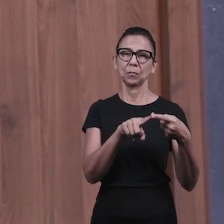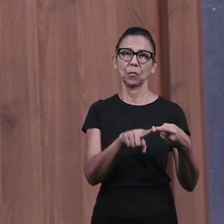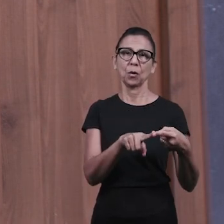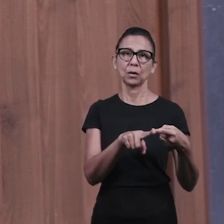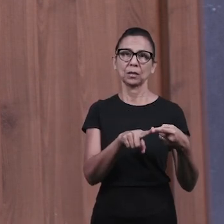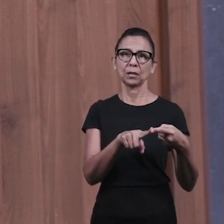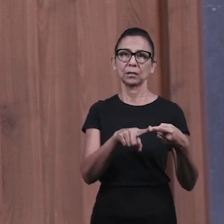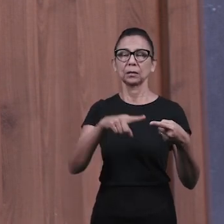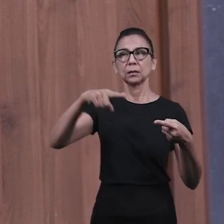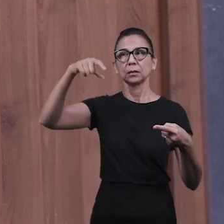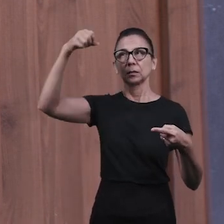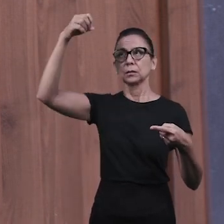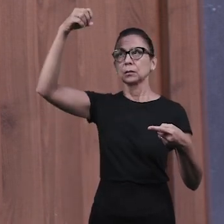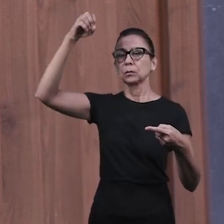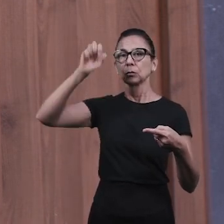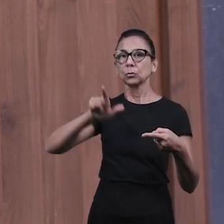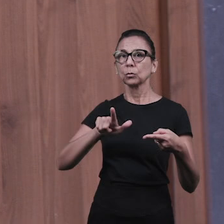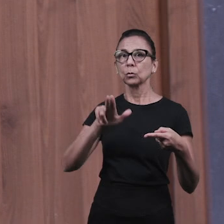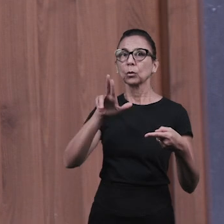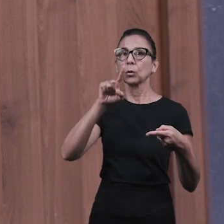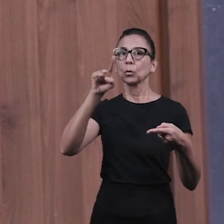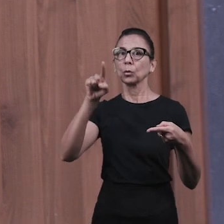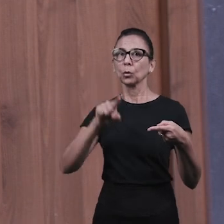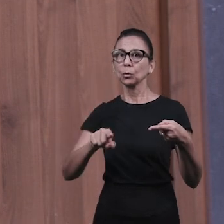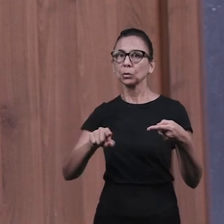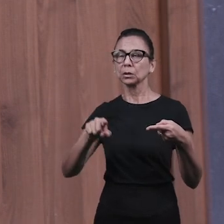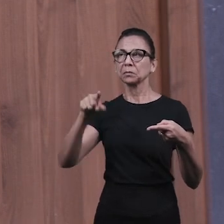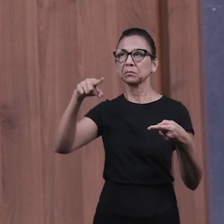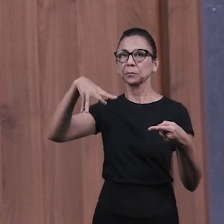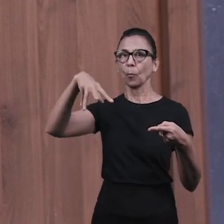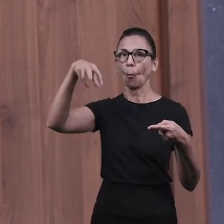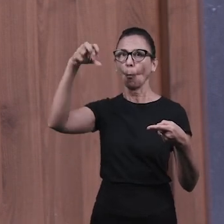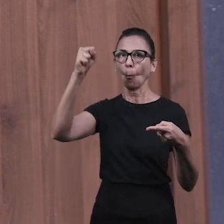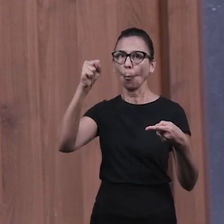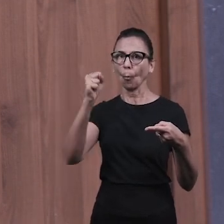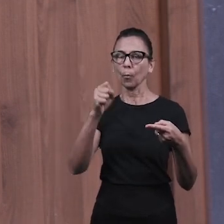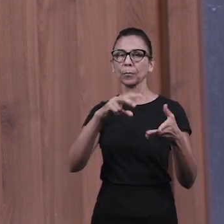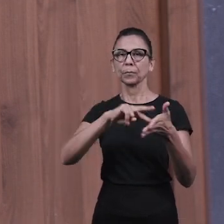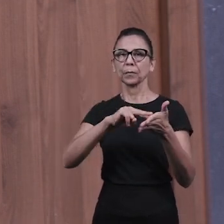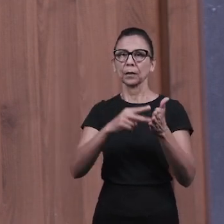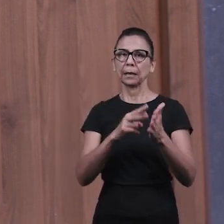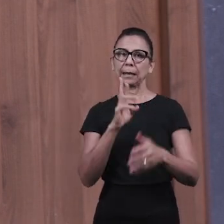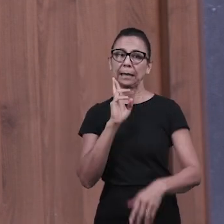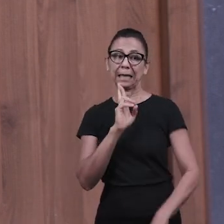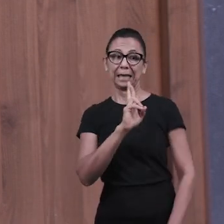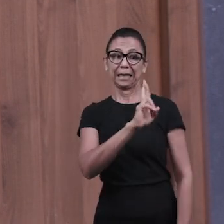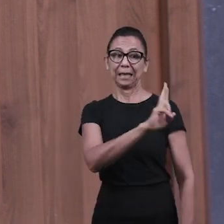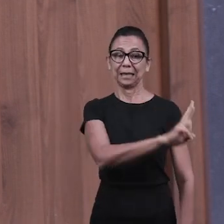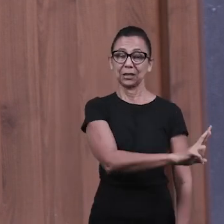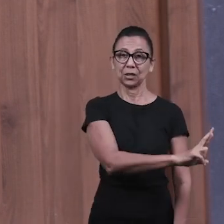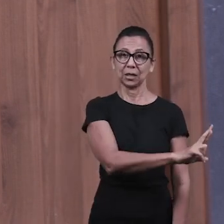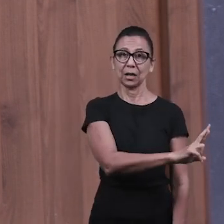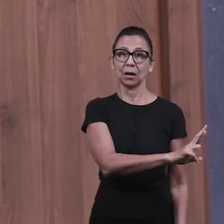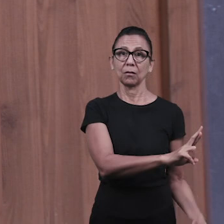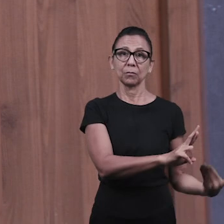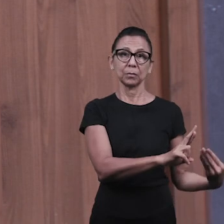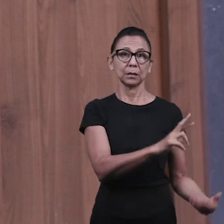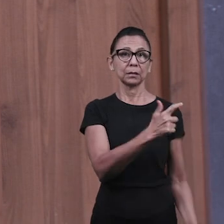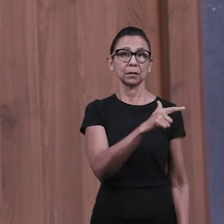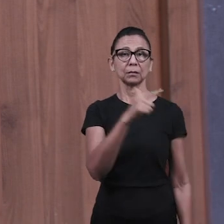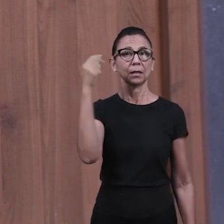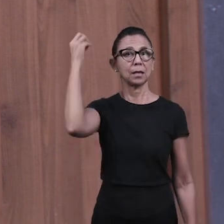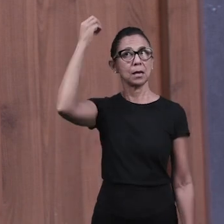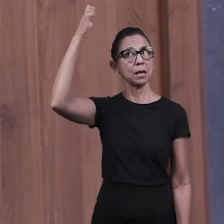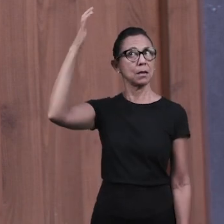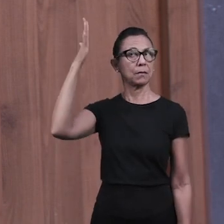a ausência de luz. Isto é religião, é a palavra religião. E essa religião, o Senhor Jesus